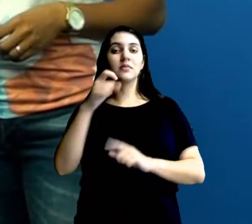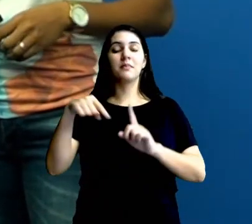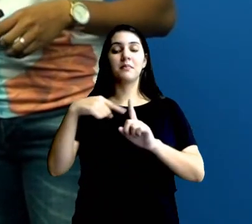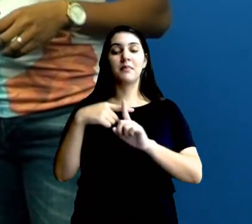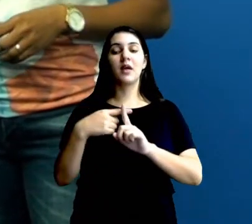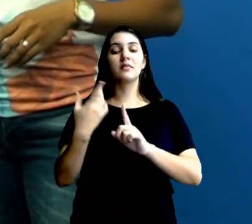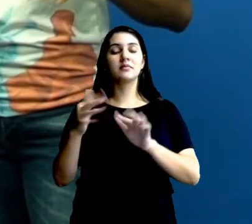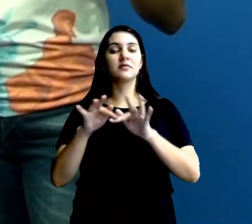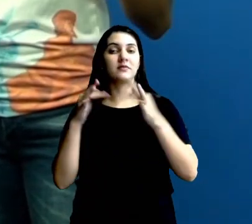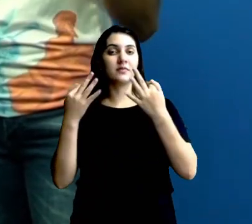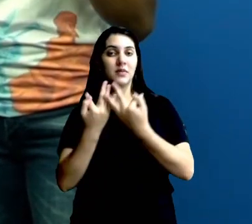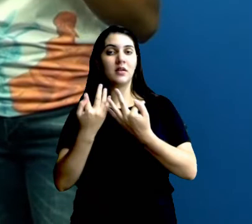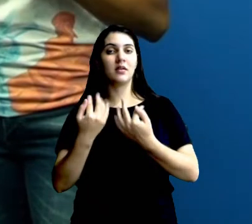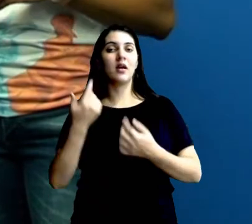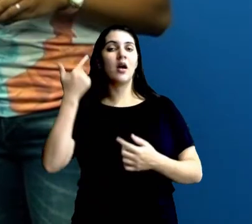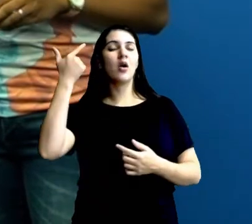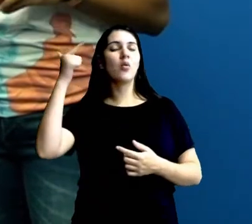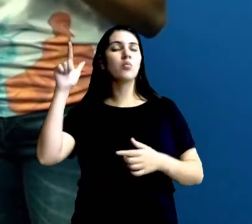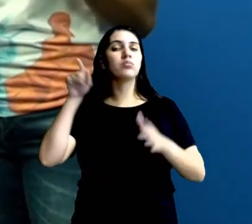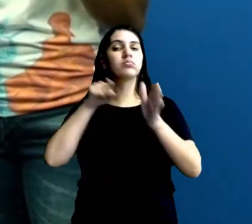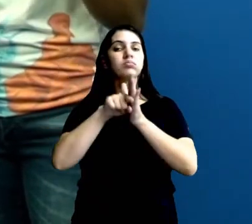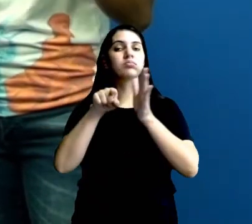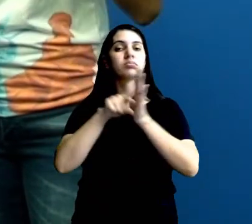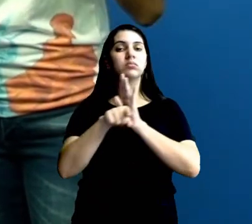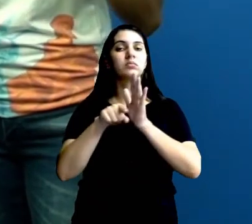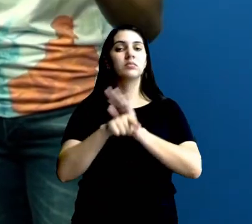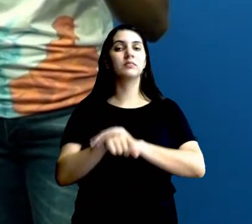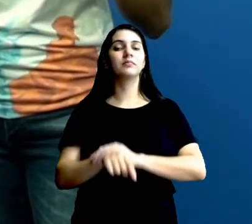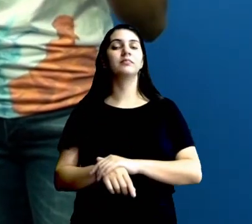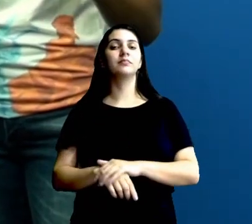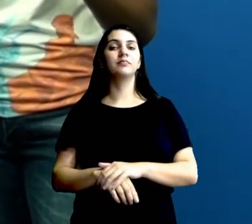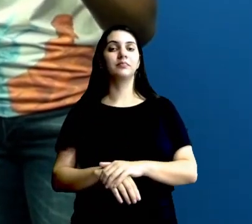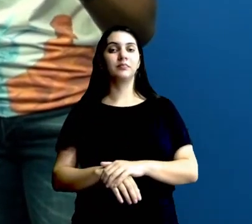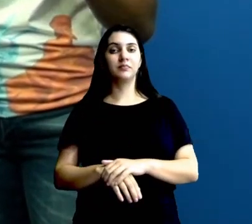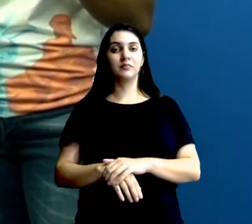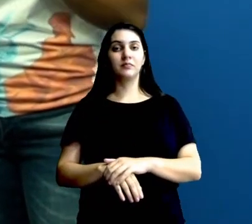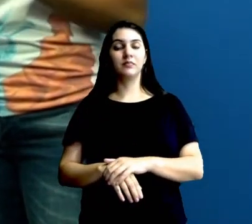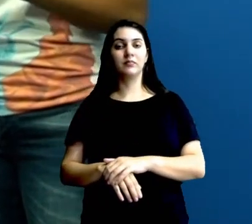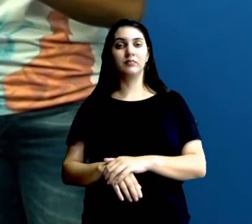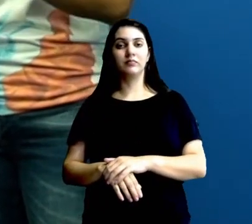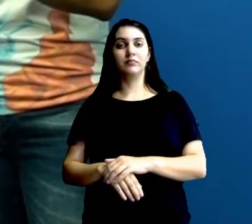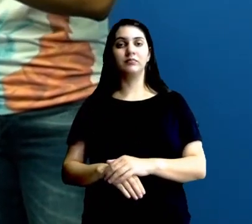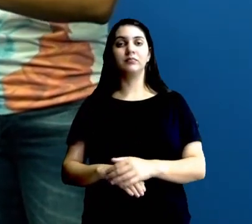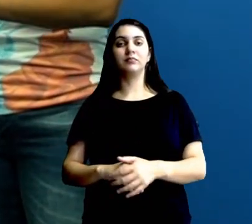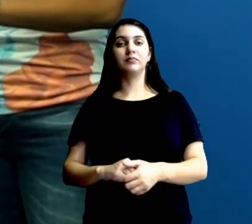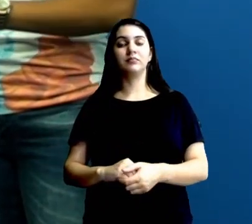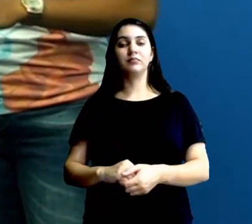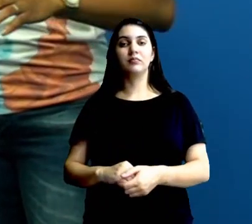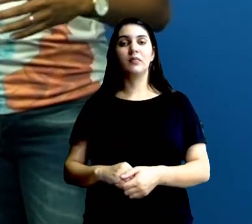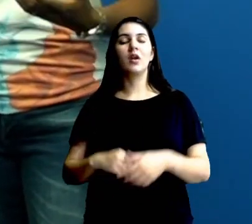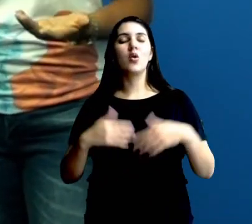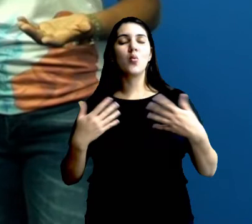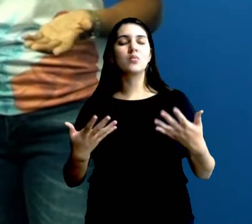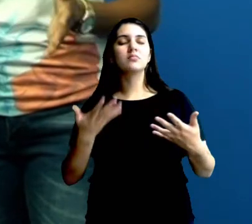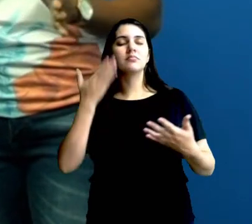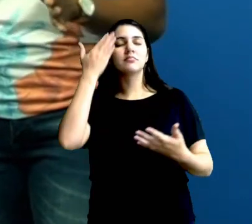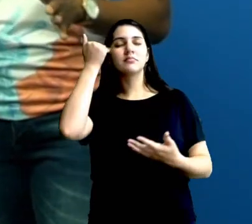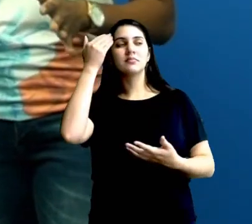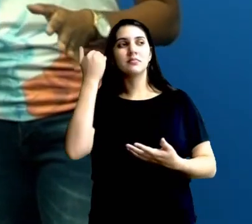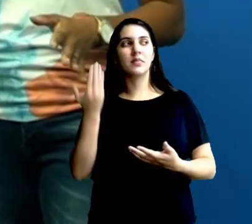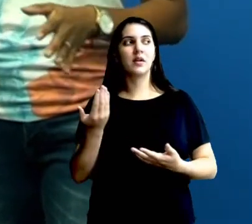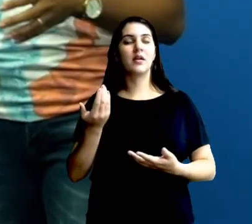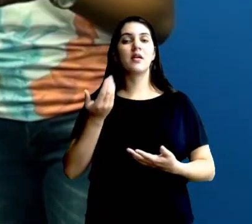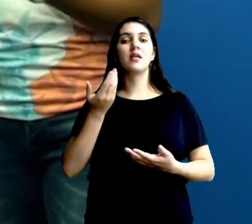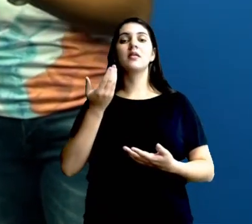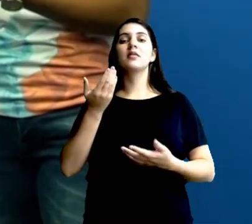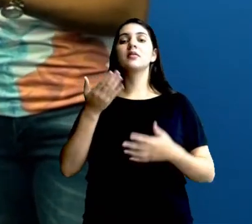membro da família. A outra perguntinha que nós temos, ó, do you have any brothers or sisters? Quando eu quero saber se você